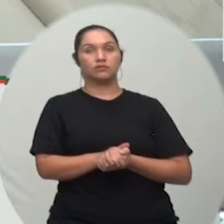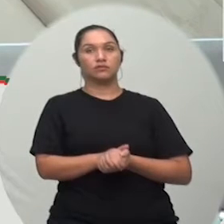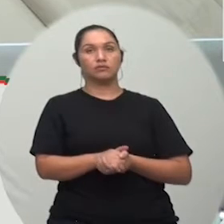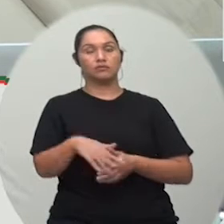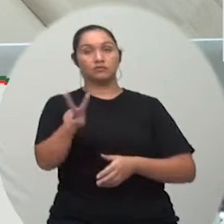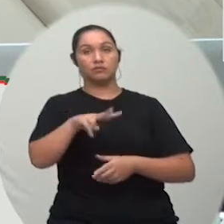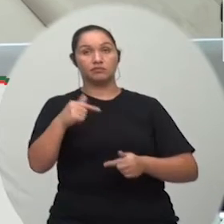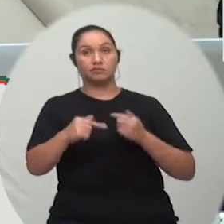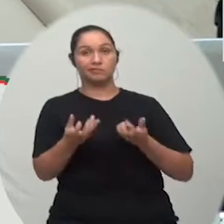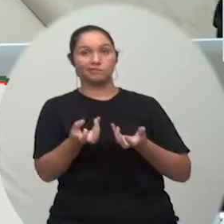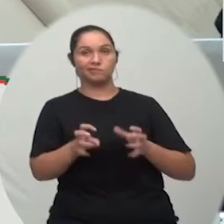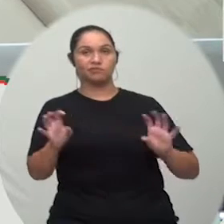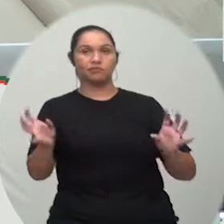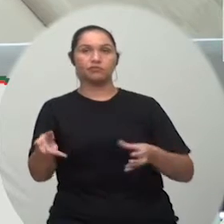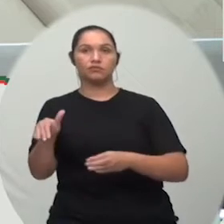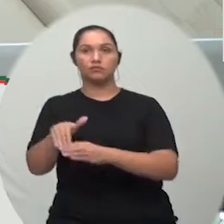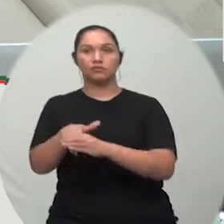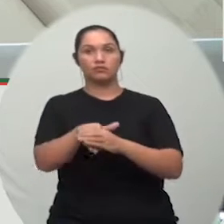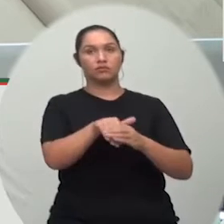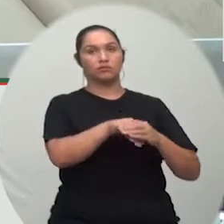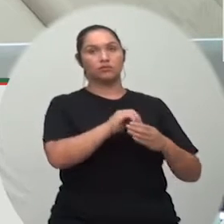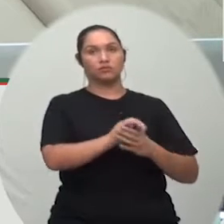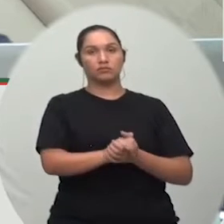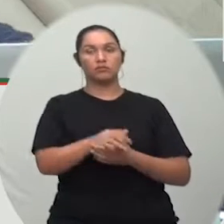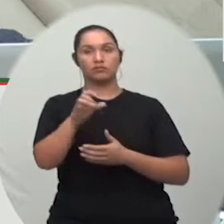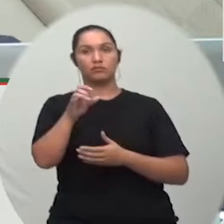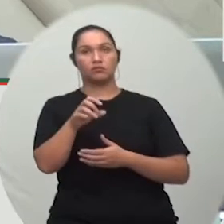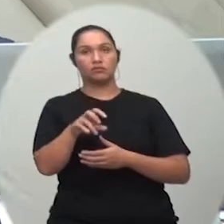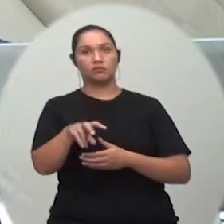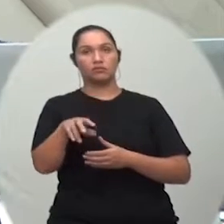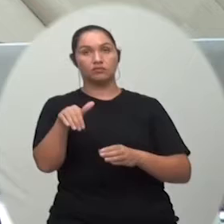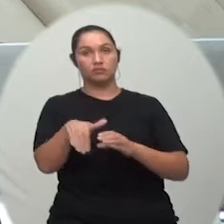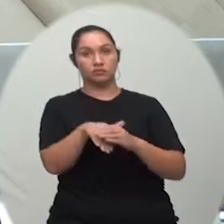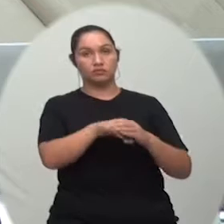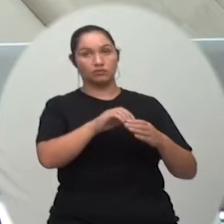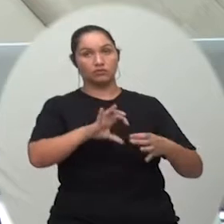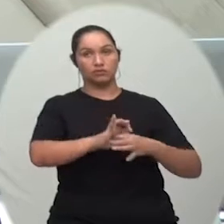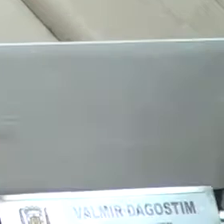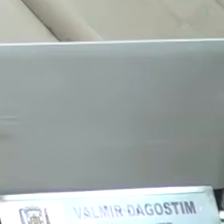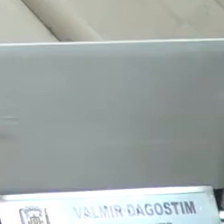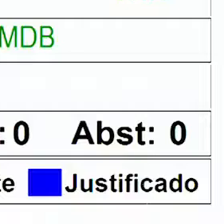Não havendo quem queira discutir, está em votação. Votação liberada.